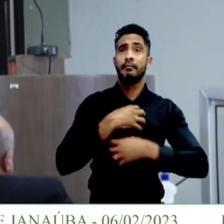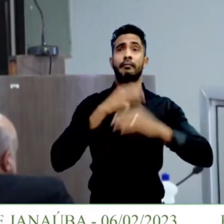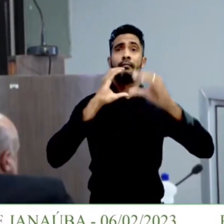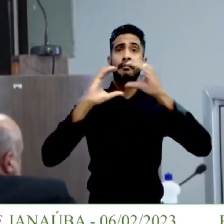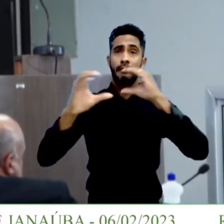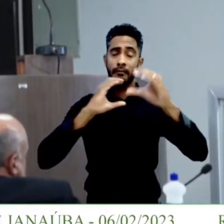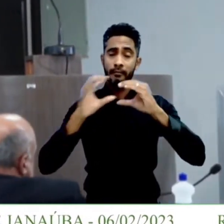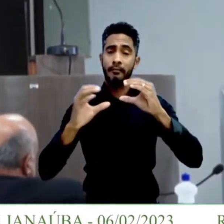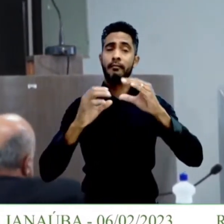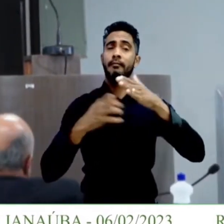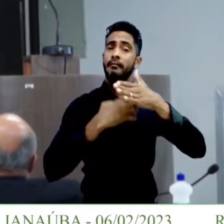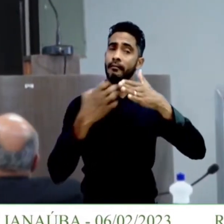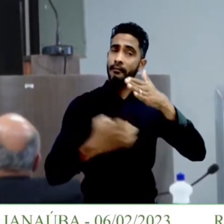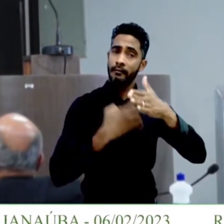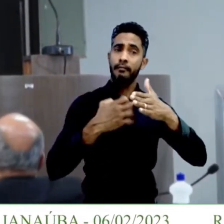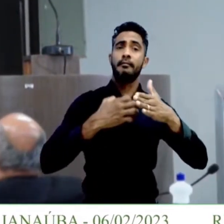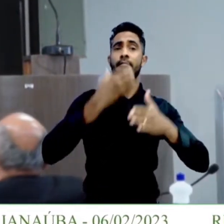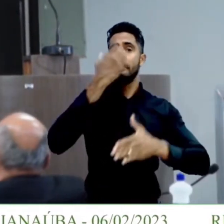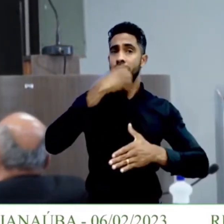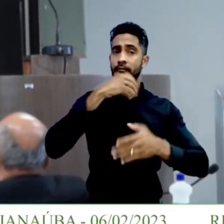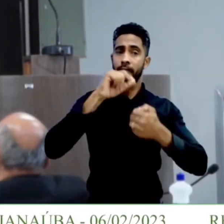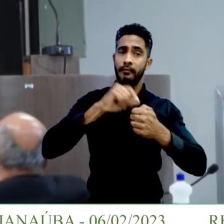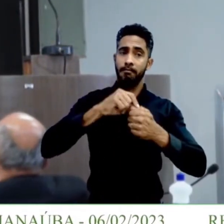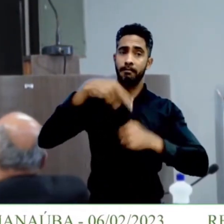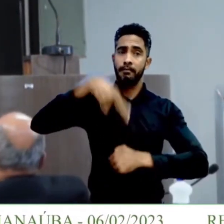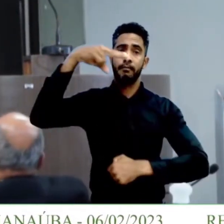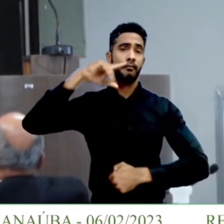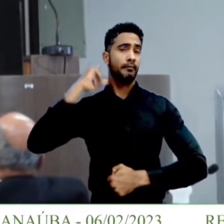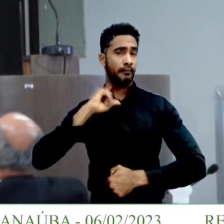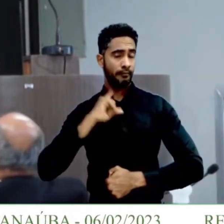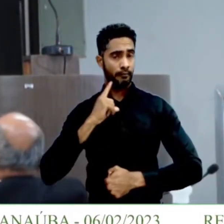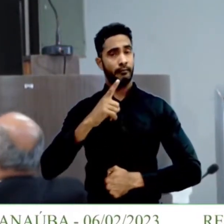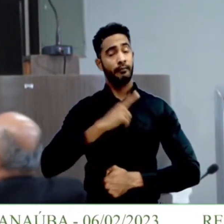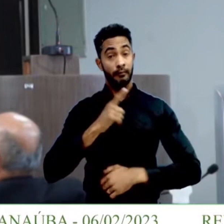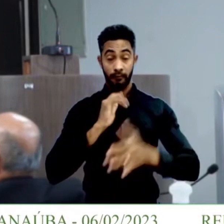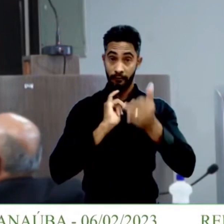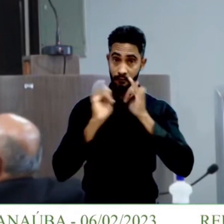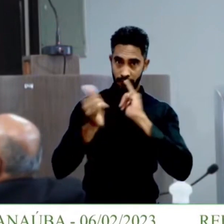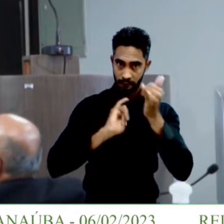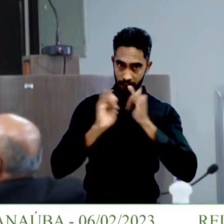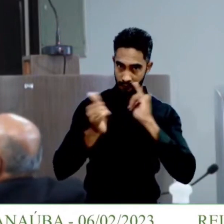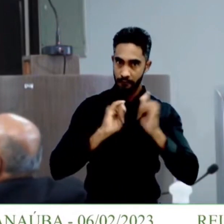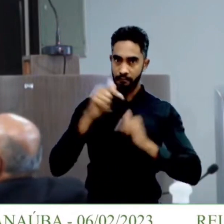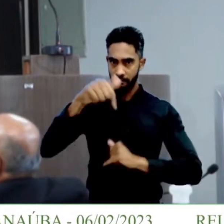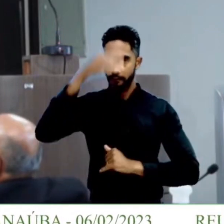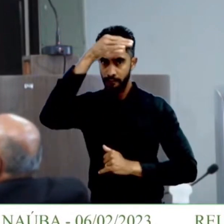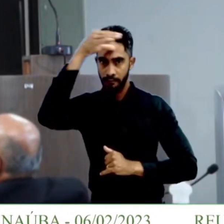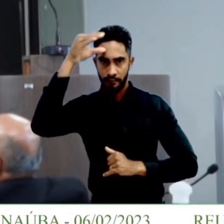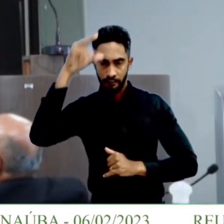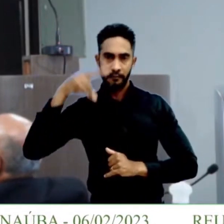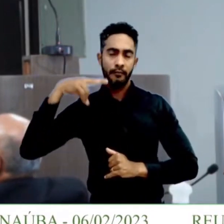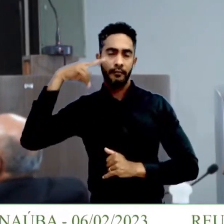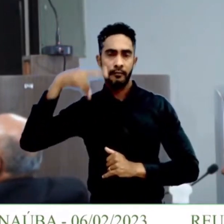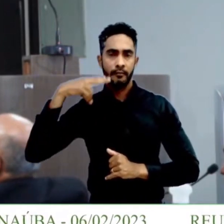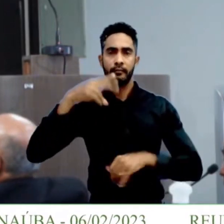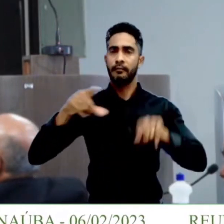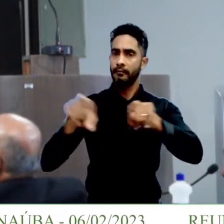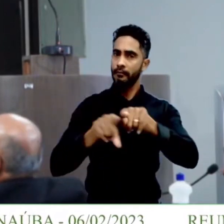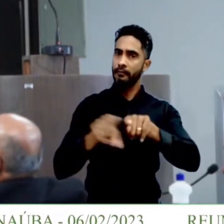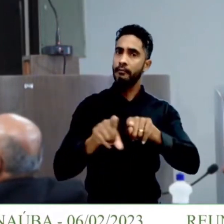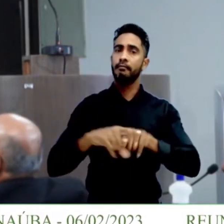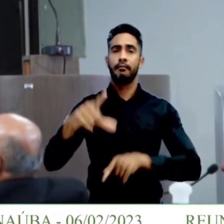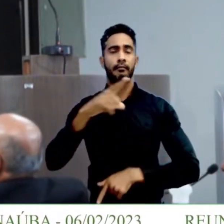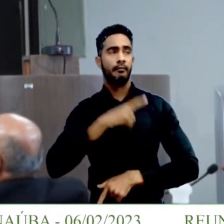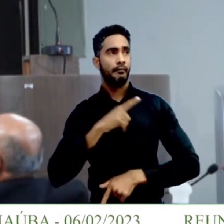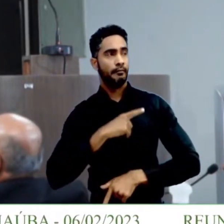que a fruticultura faz no Norte de Minas. Então, além de trazer as informações para a nossa Câmara de Vereadores, nós também temos